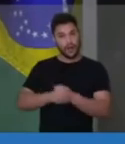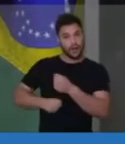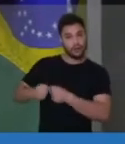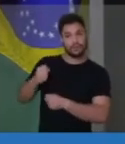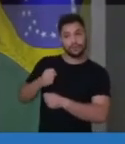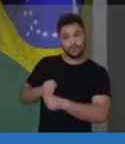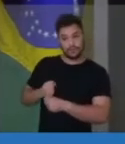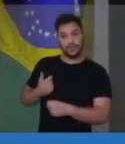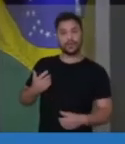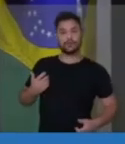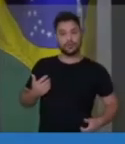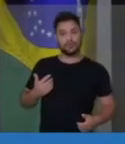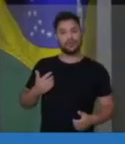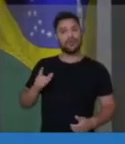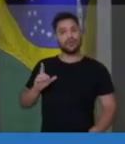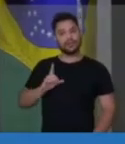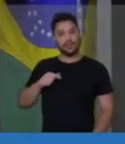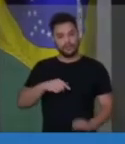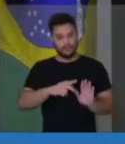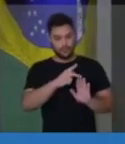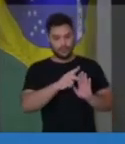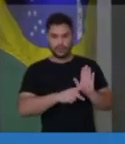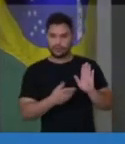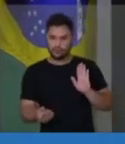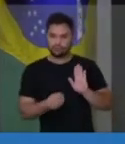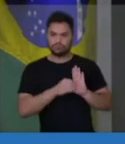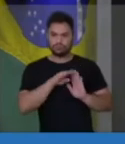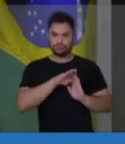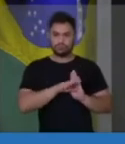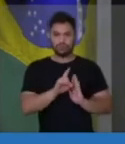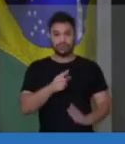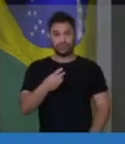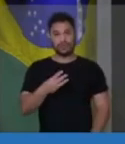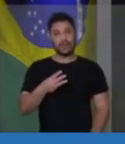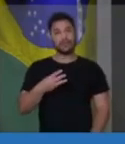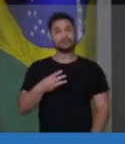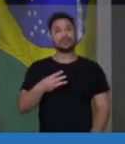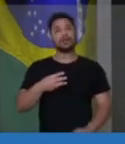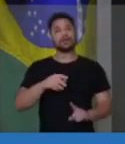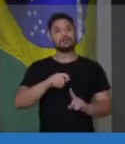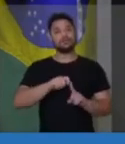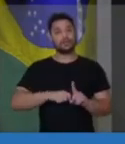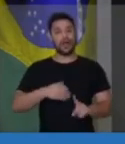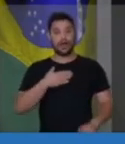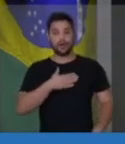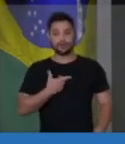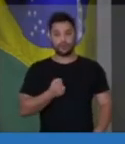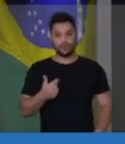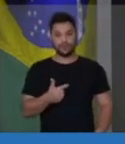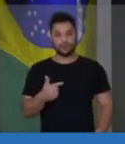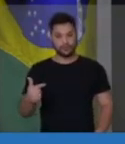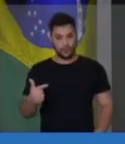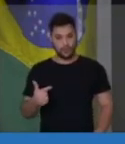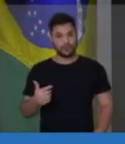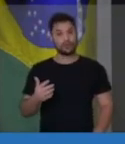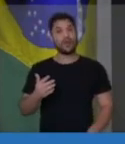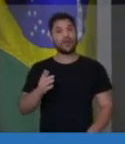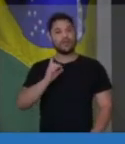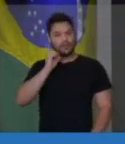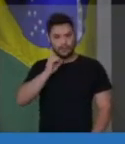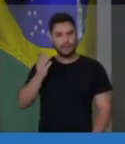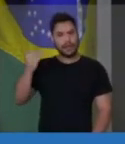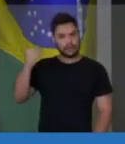passada, que fez com que esse projeto fosse pautado no dia 3 de agosto de 2022. Os deputados da legislatura anterior,